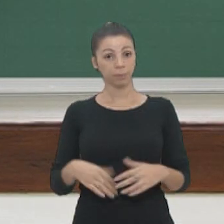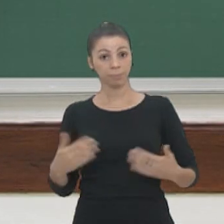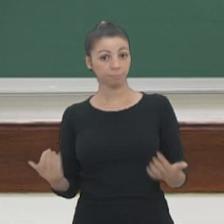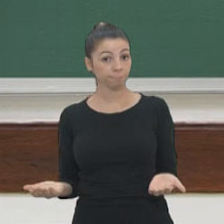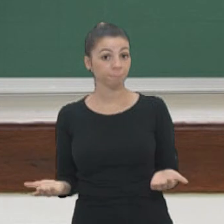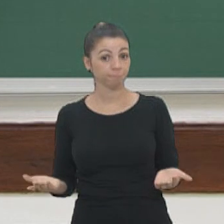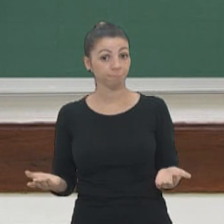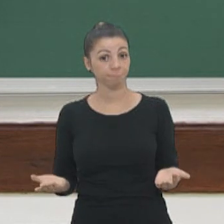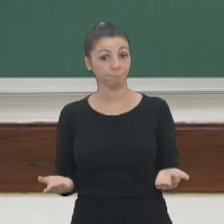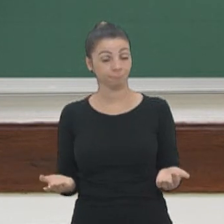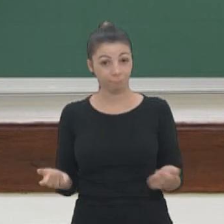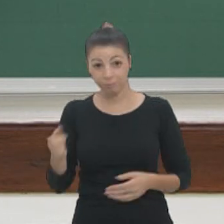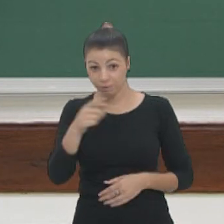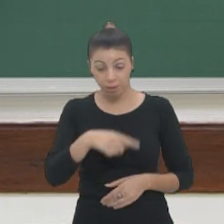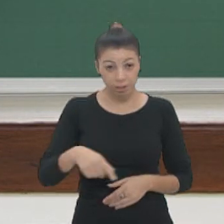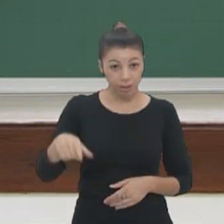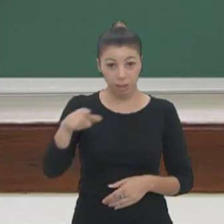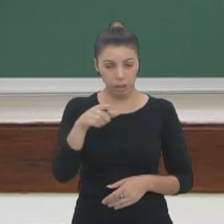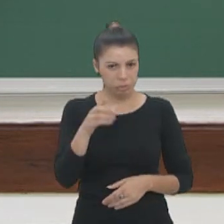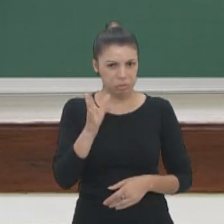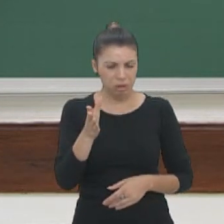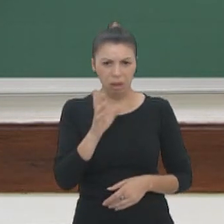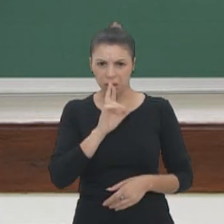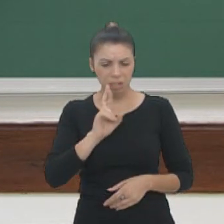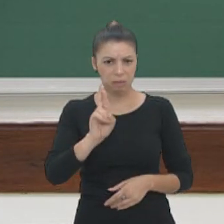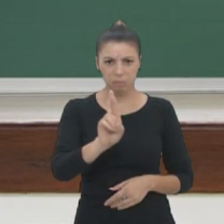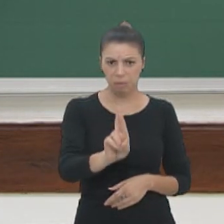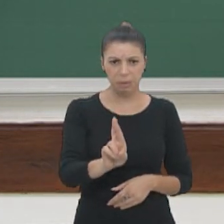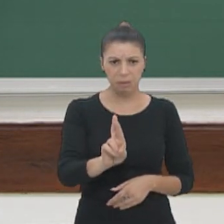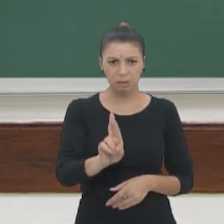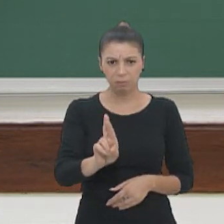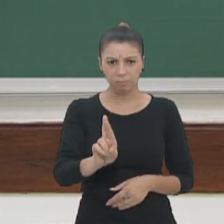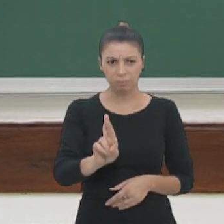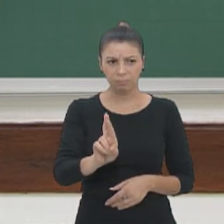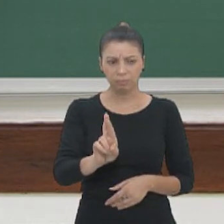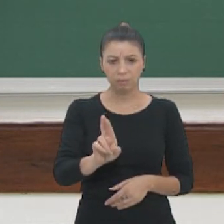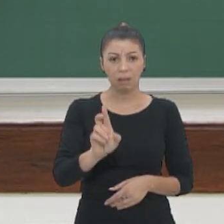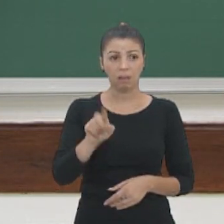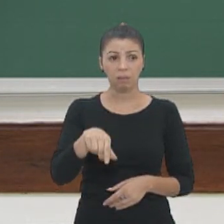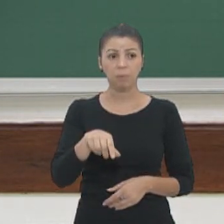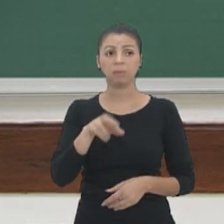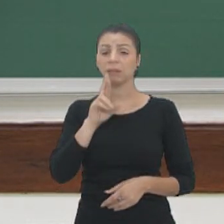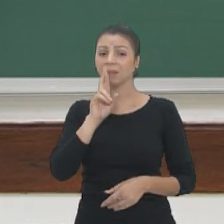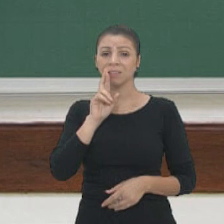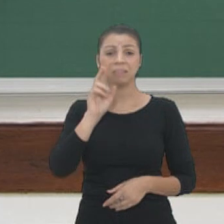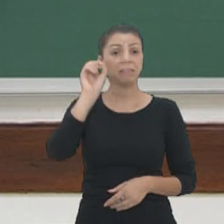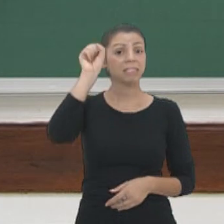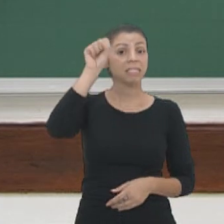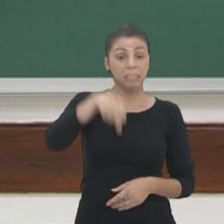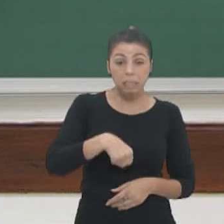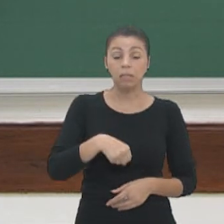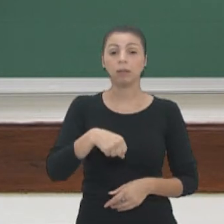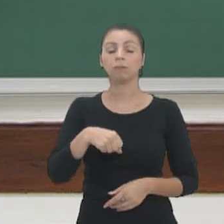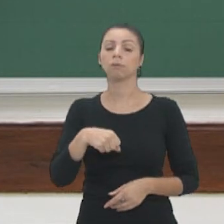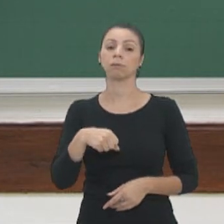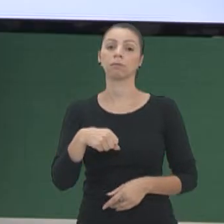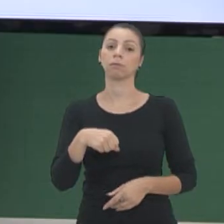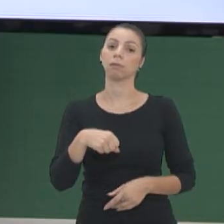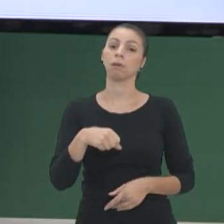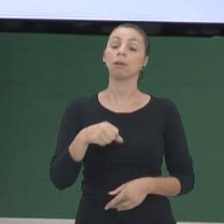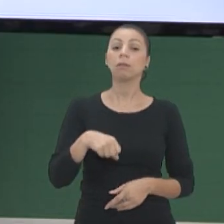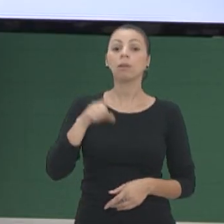Então, vocês já viram o que deu? Qual que é a resposta? A resposta vai ser sim, ele é